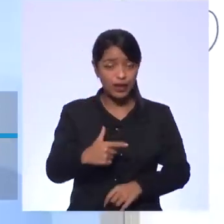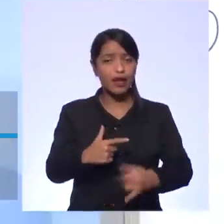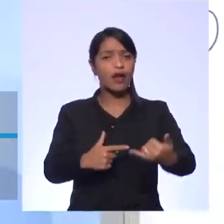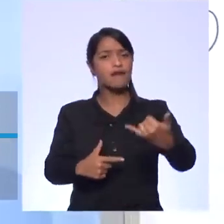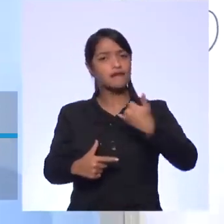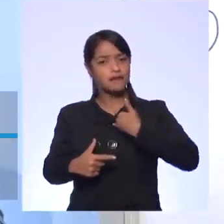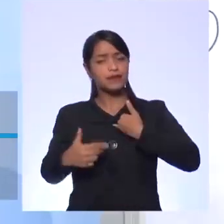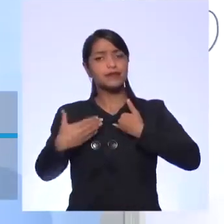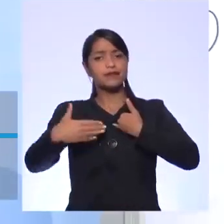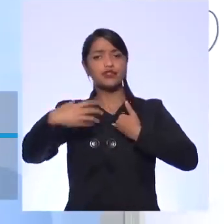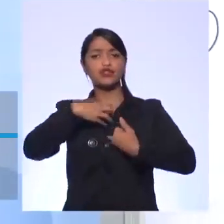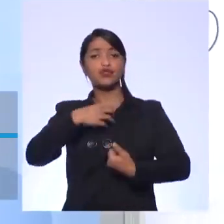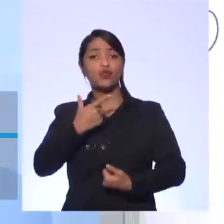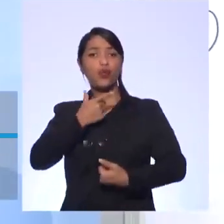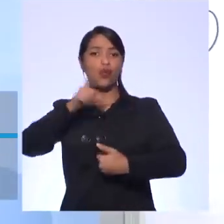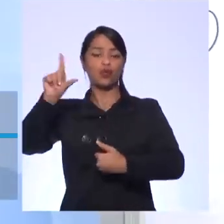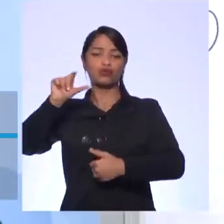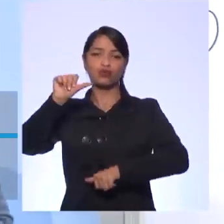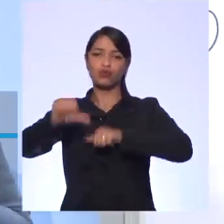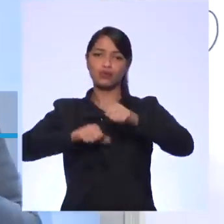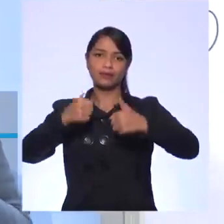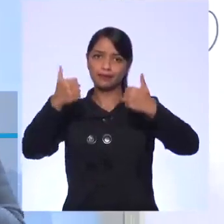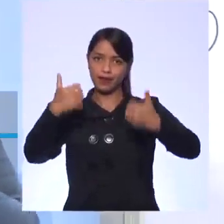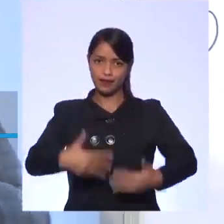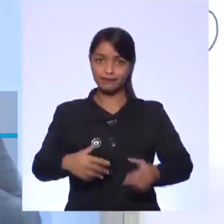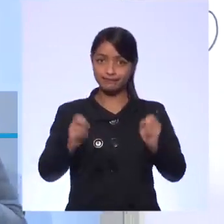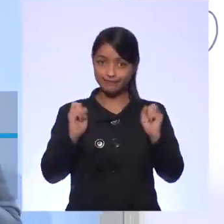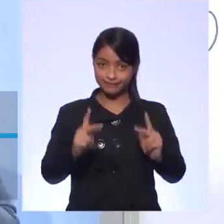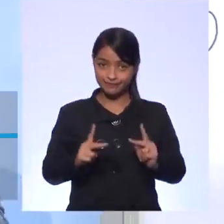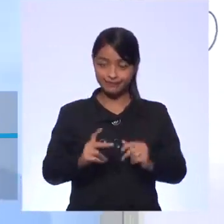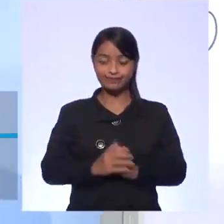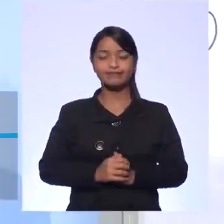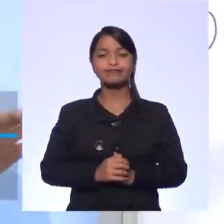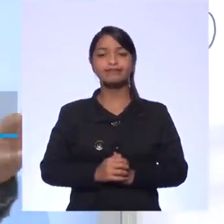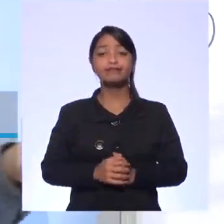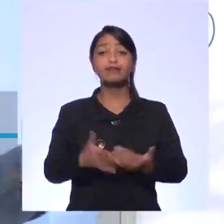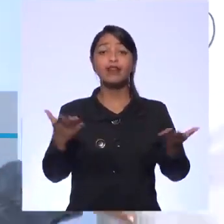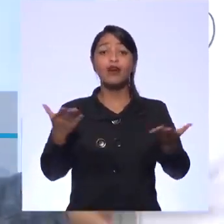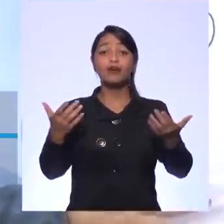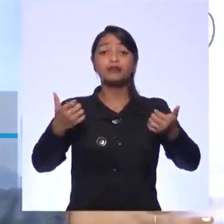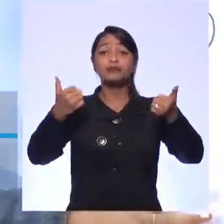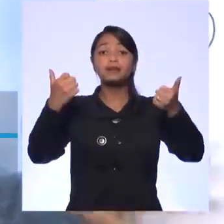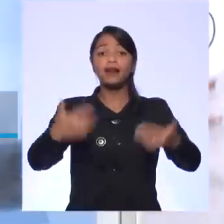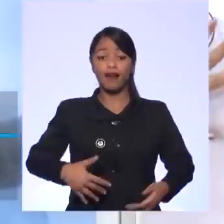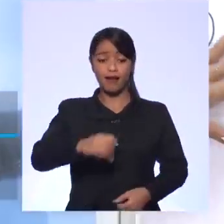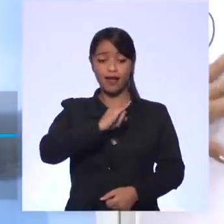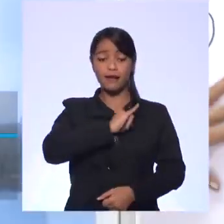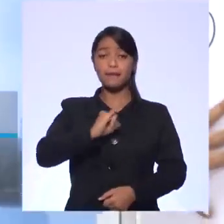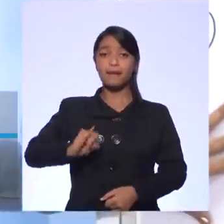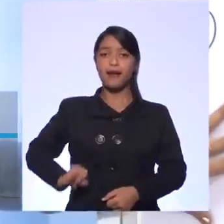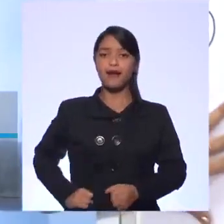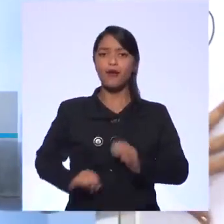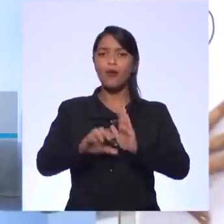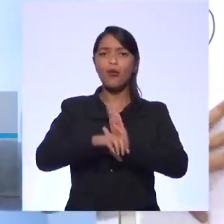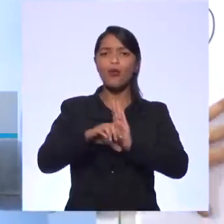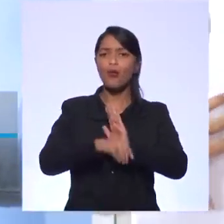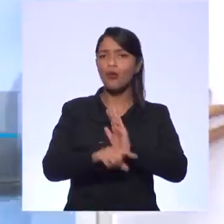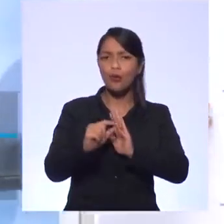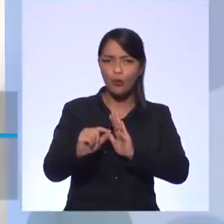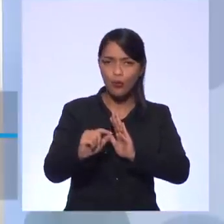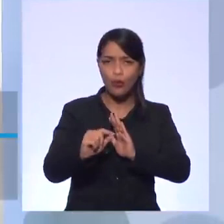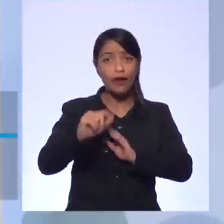maneira, está bem? Então agora nós vamos falar sobre o conceito de império, porque ó, lembra que eu coloquei aqui que nós vamos falar